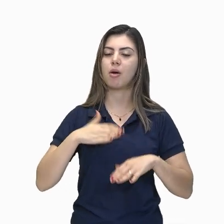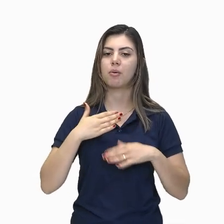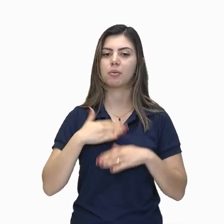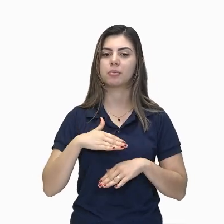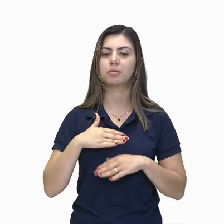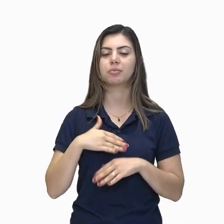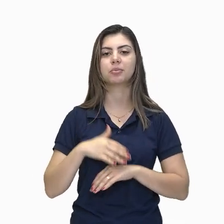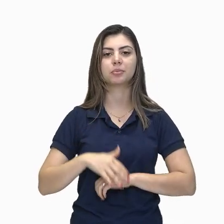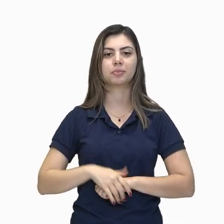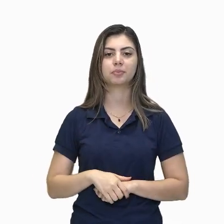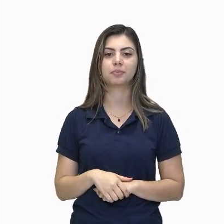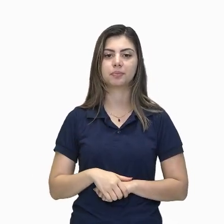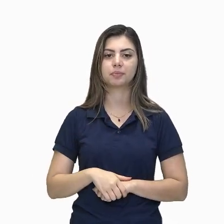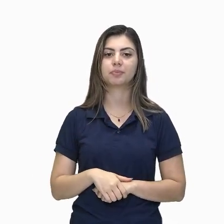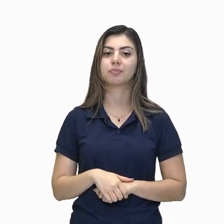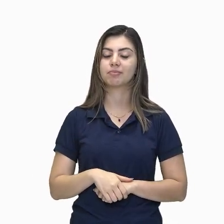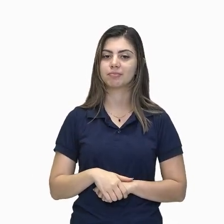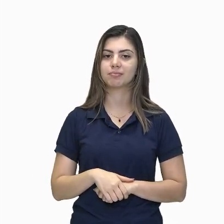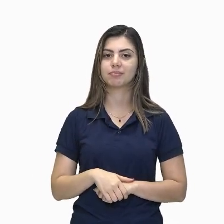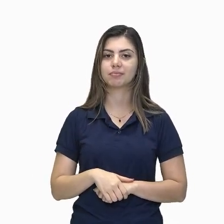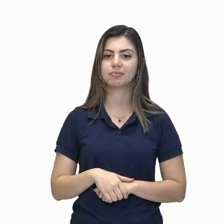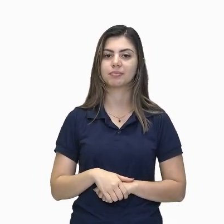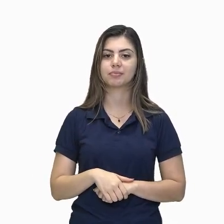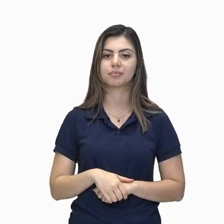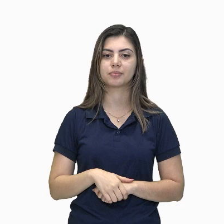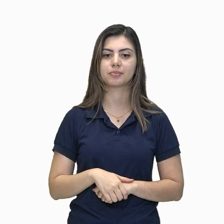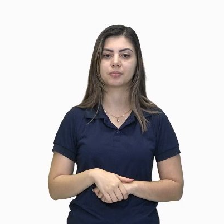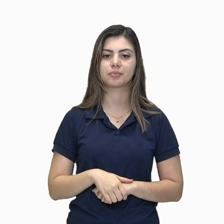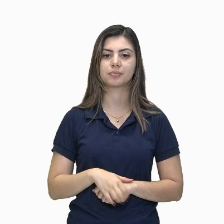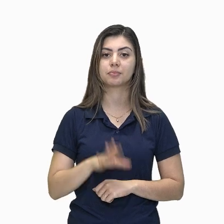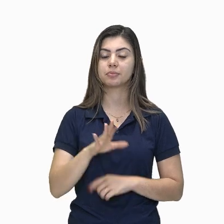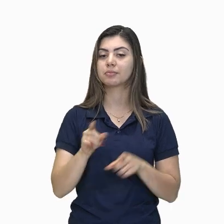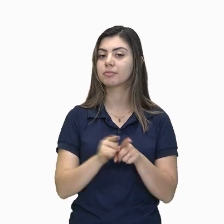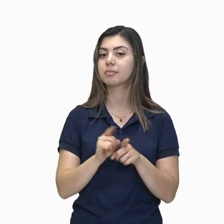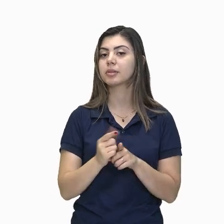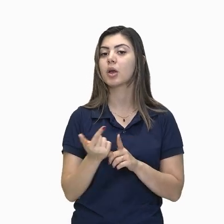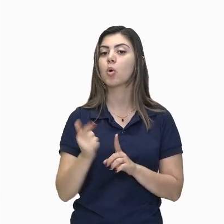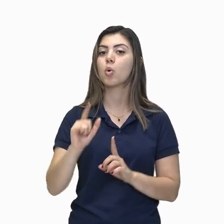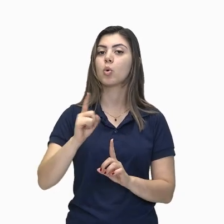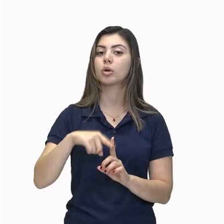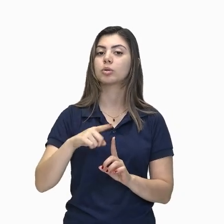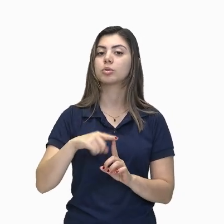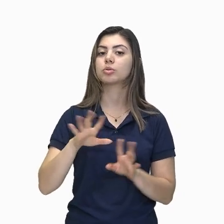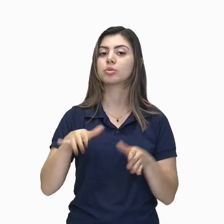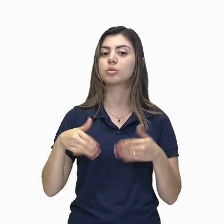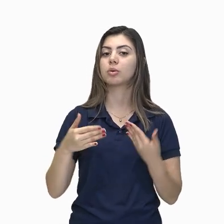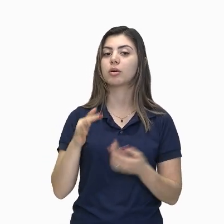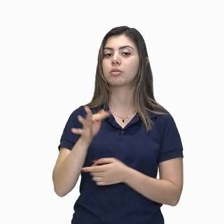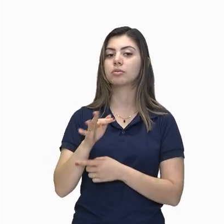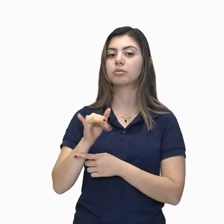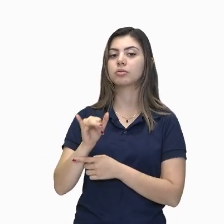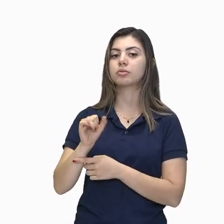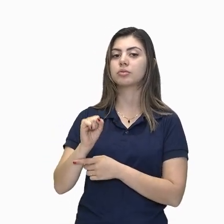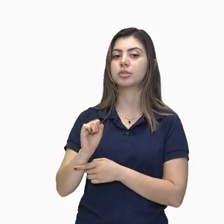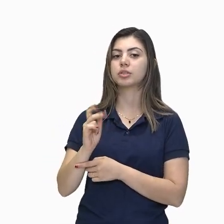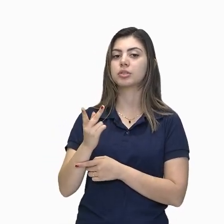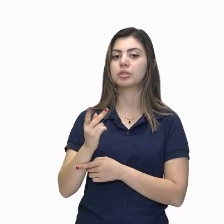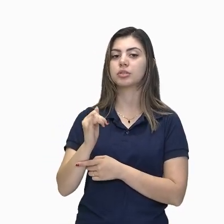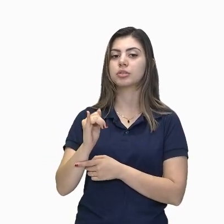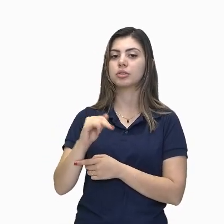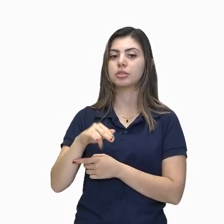outra modalidade, SUP Yoga. Nós temos também outra modalidade aí, que é o SUP Fishing, né? Adaptada